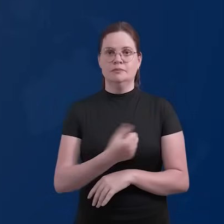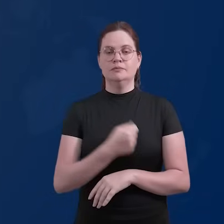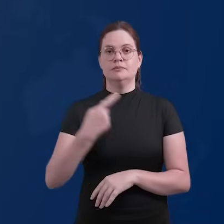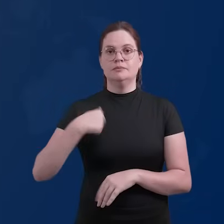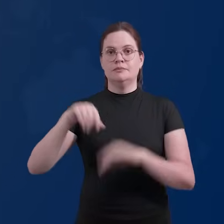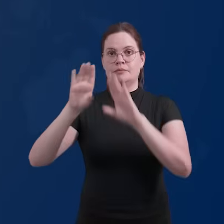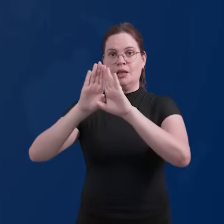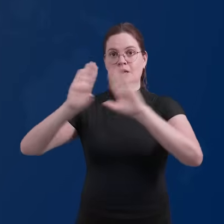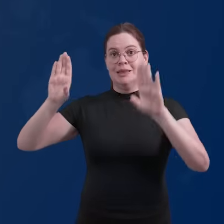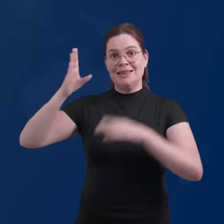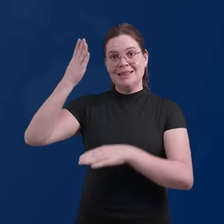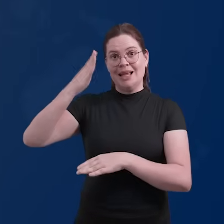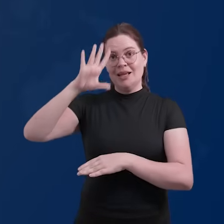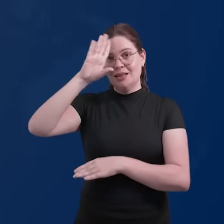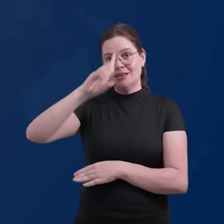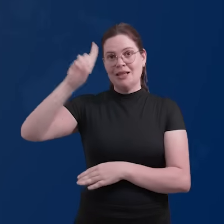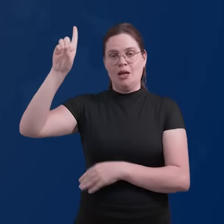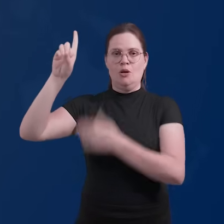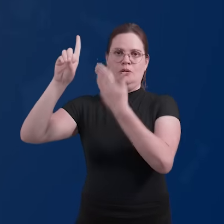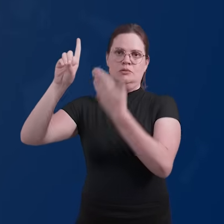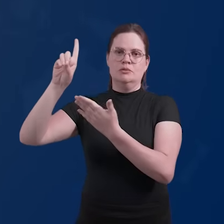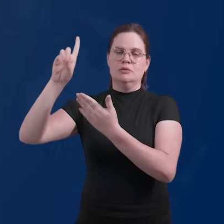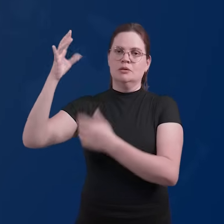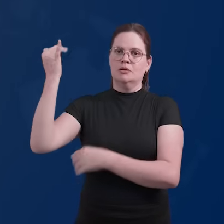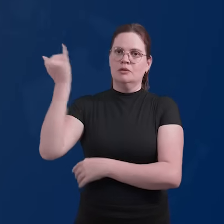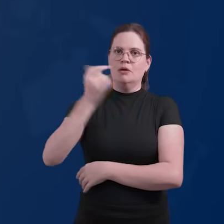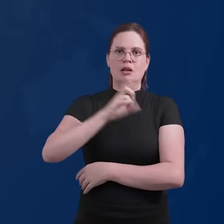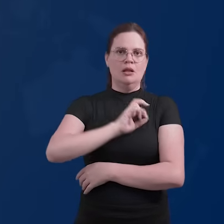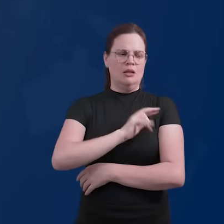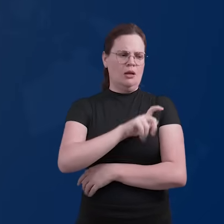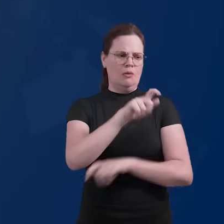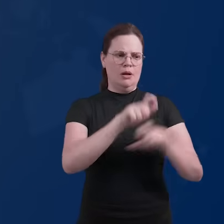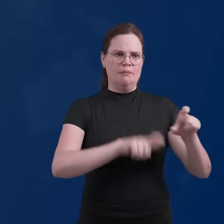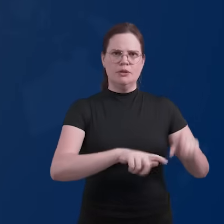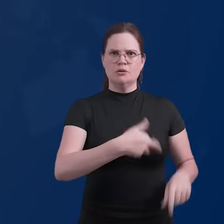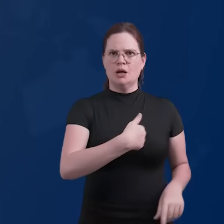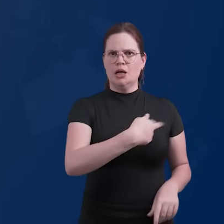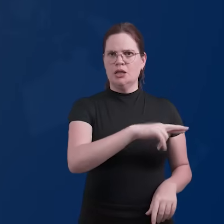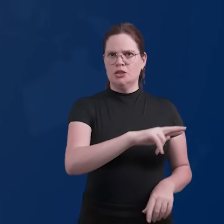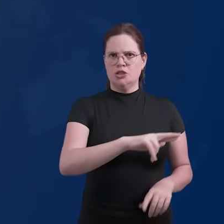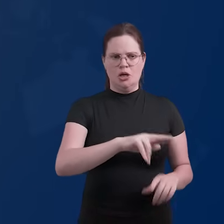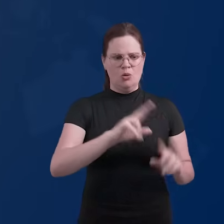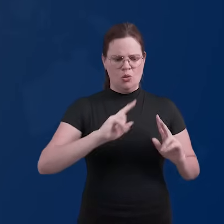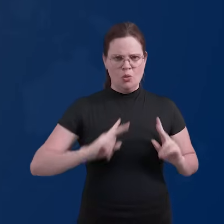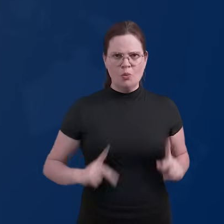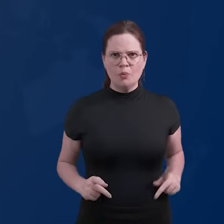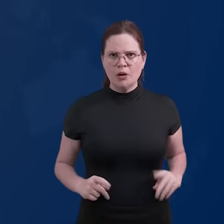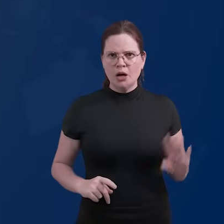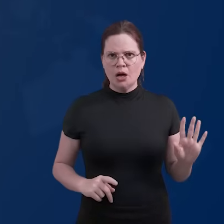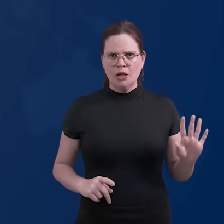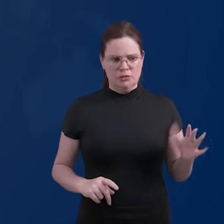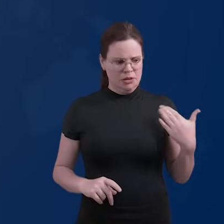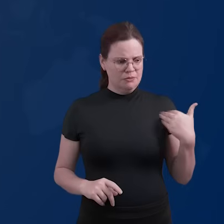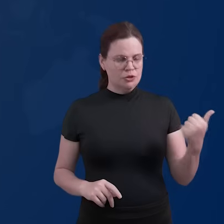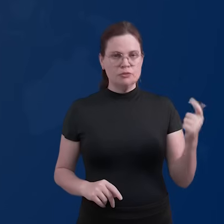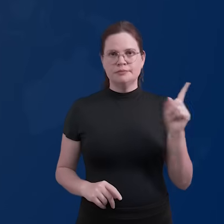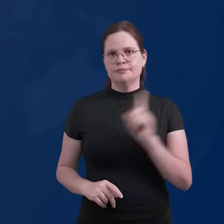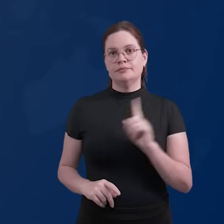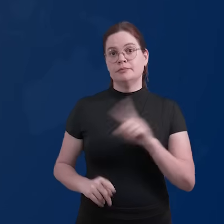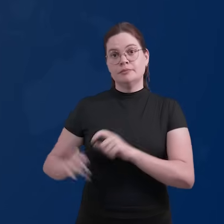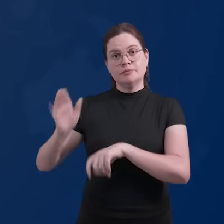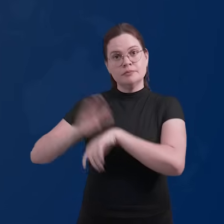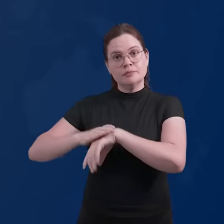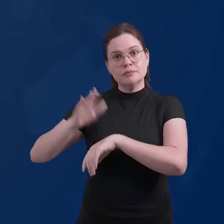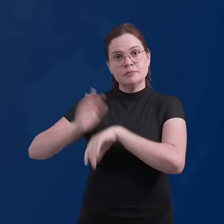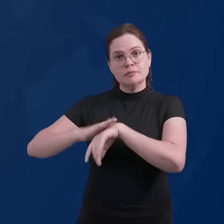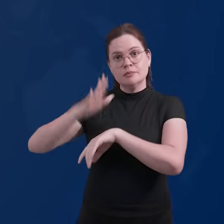primeiro, ele veio da parte de Deus. Ele não veio da parte de um homem ou de uma religião, não. O projeto de salvação veio diretamente